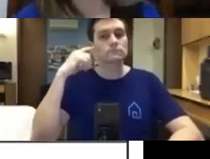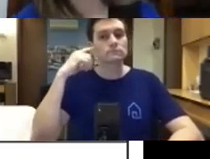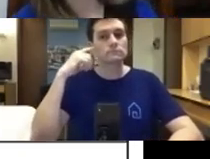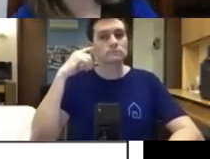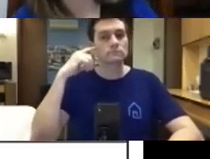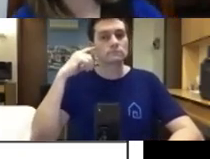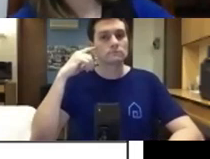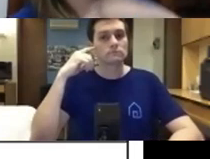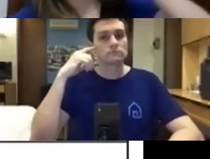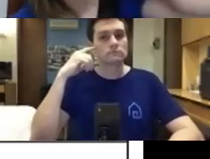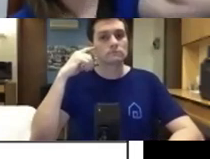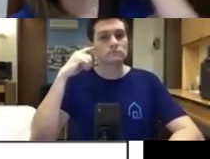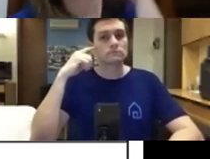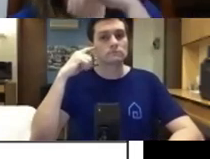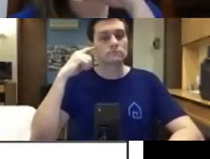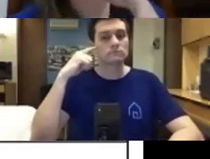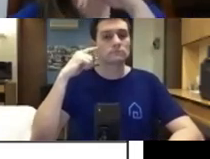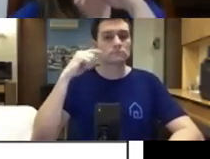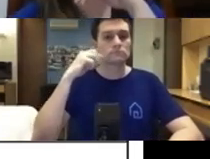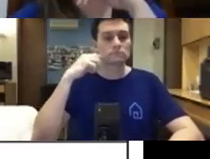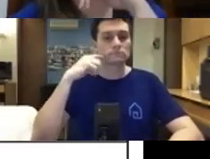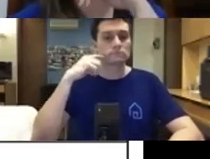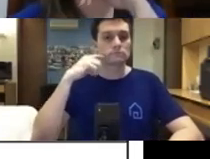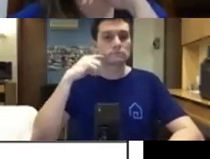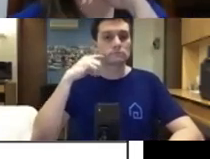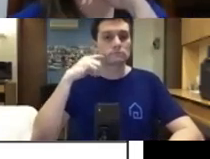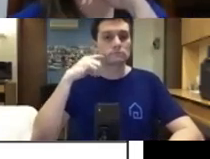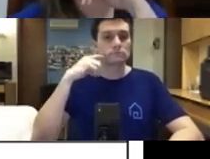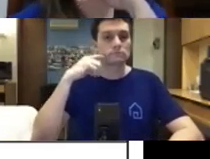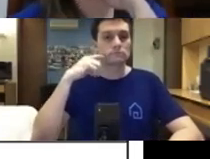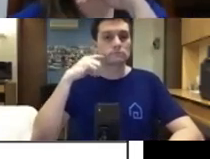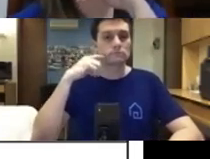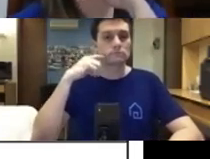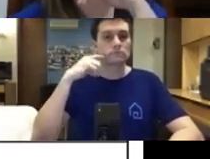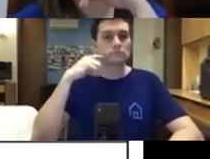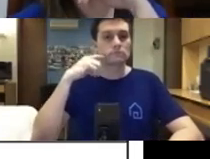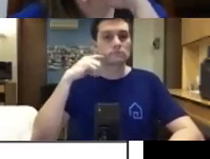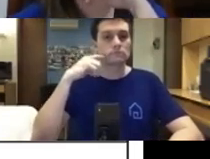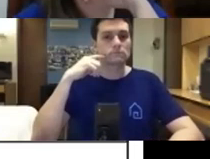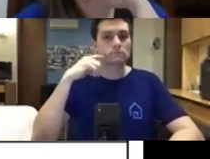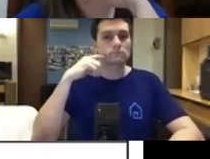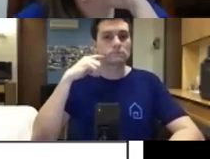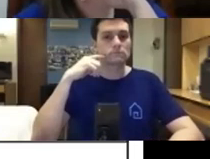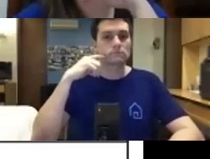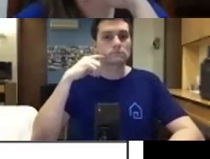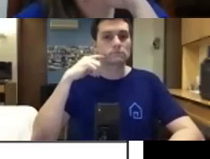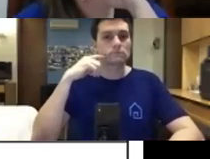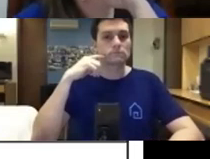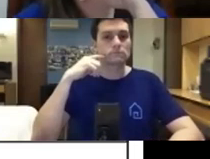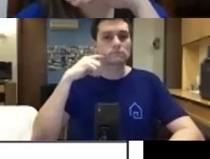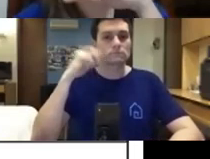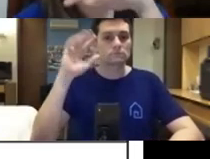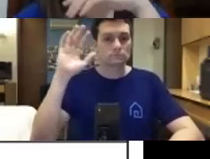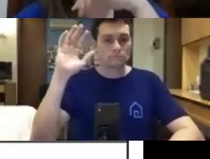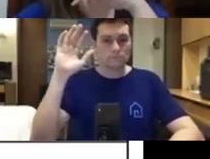pavilhão, ou se as janelas romperam e tal, aí eu tenho um incêndio de menores temperaturas, mas que se propaga também